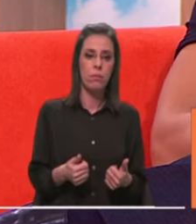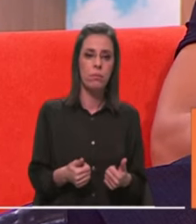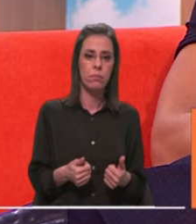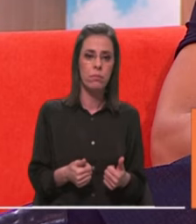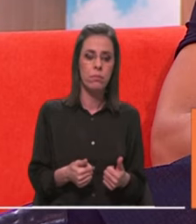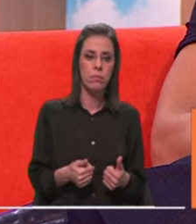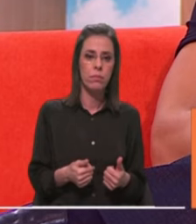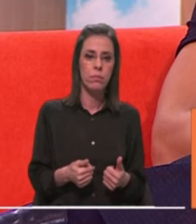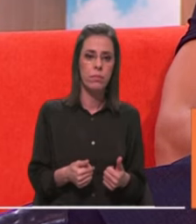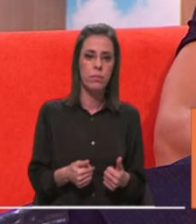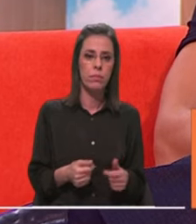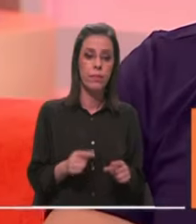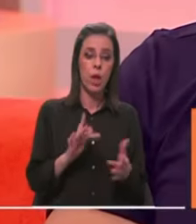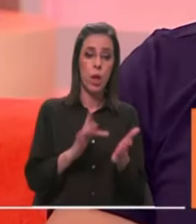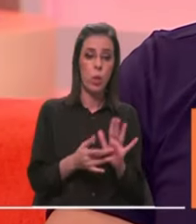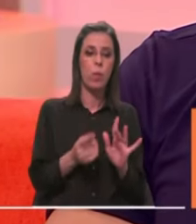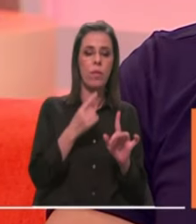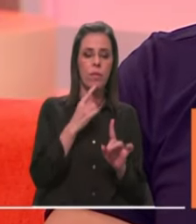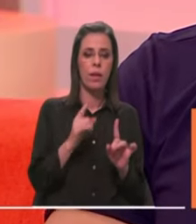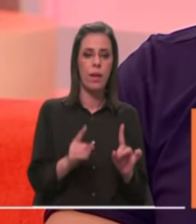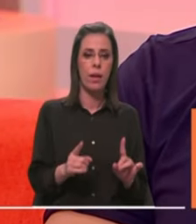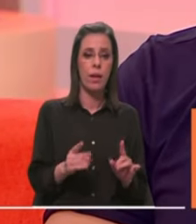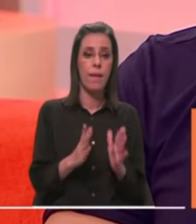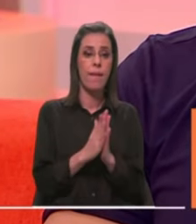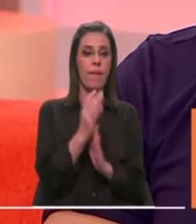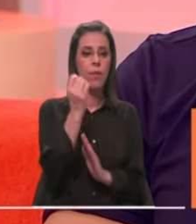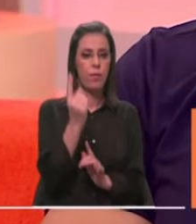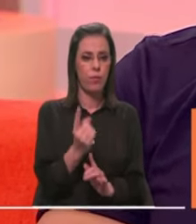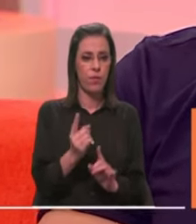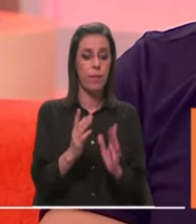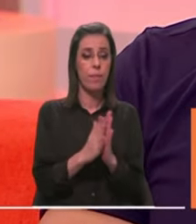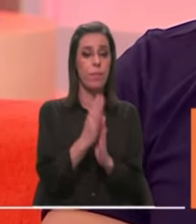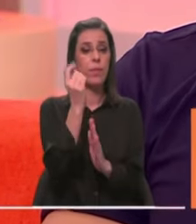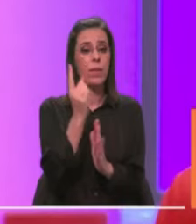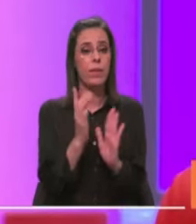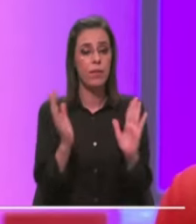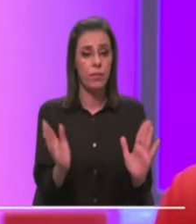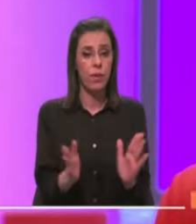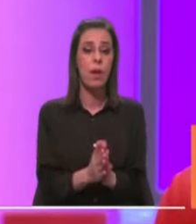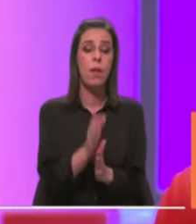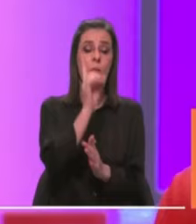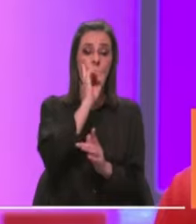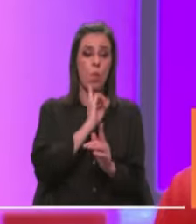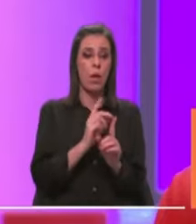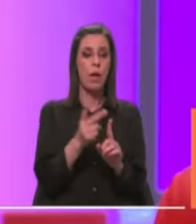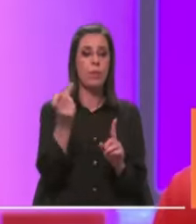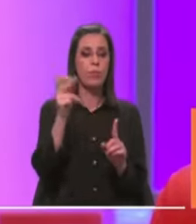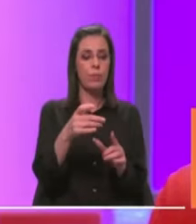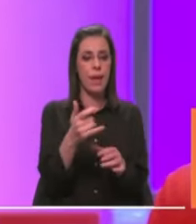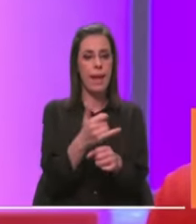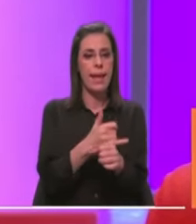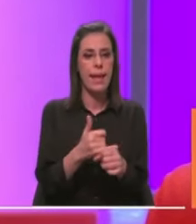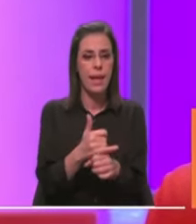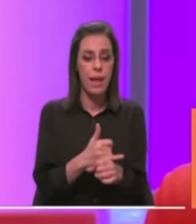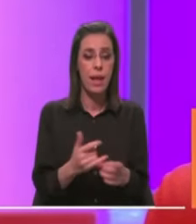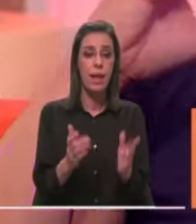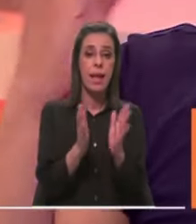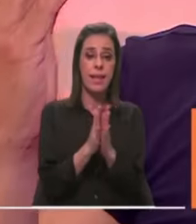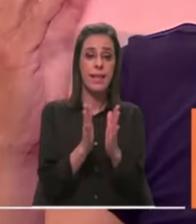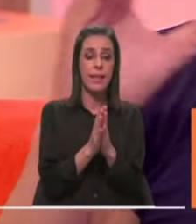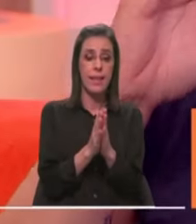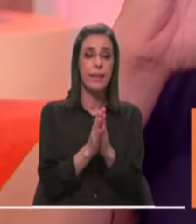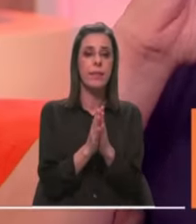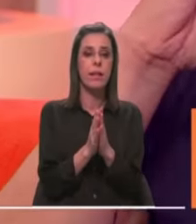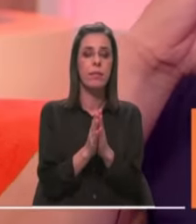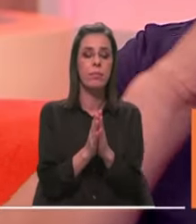hum esta novela fala acima de tudo de fé de fé porque é uma mulher que aparece numa ilha não é depois H é santa não é